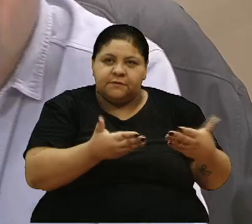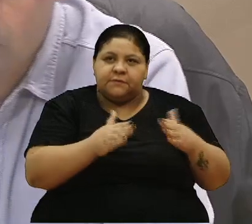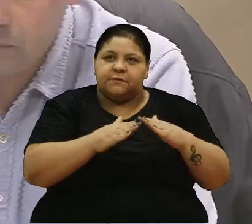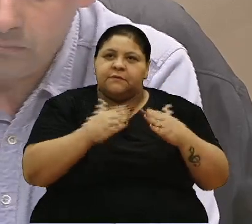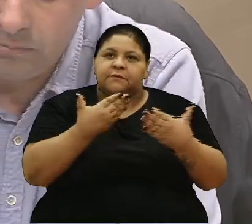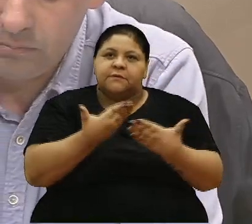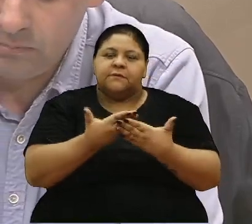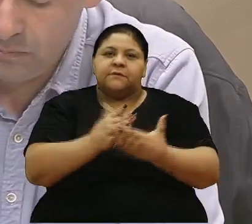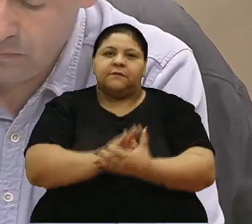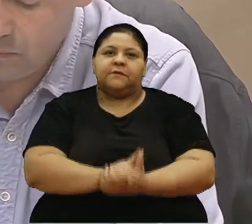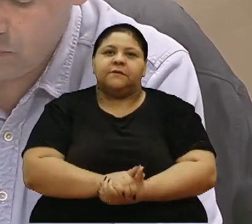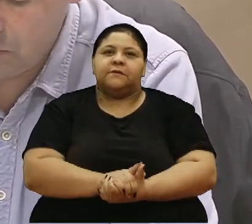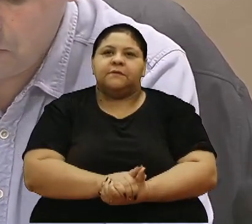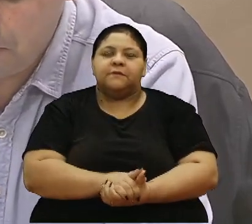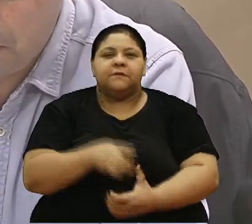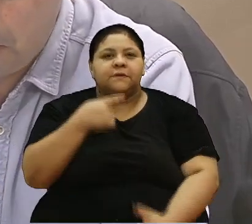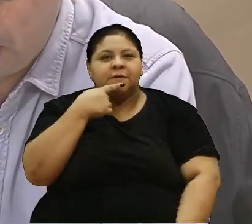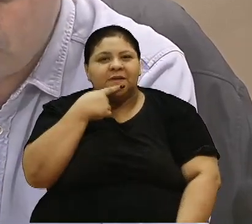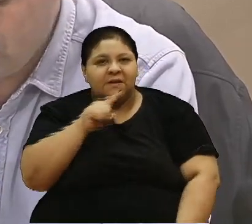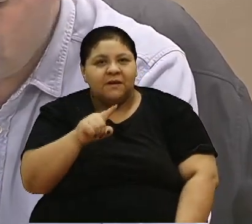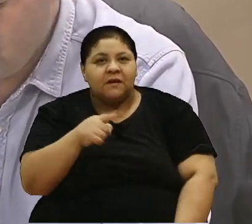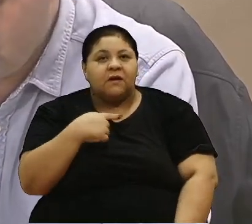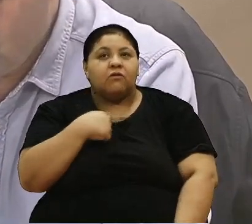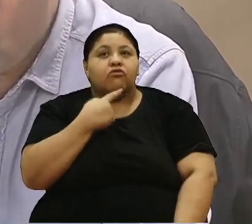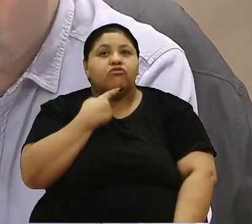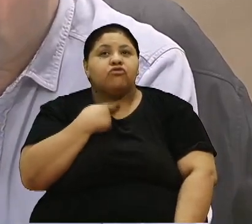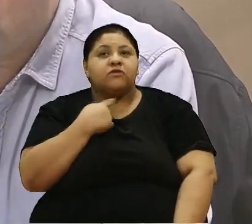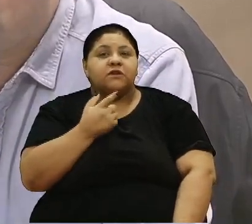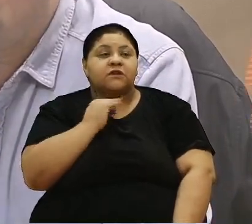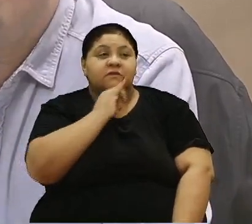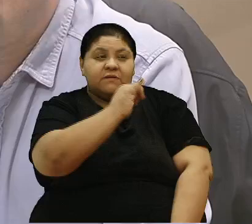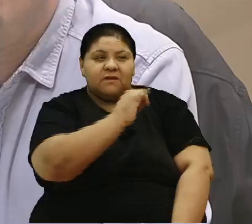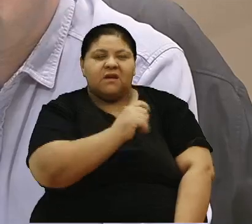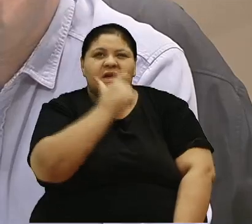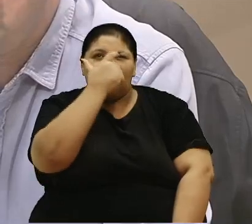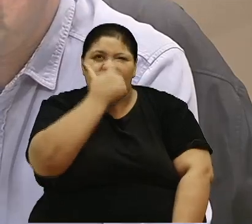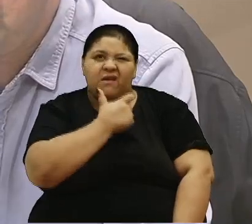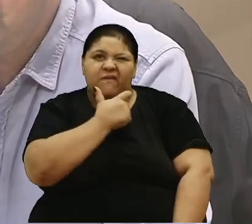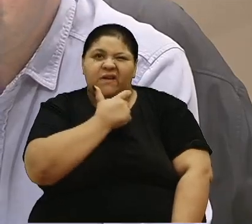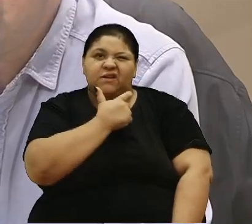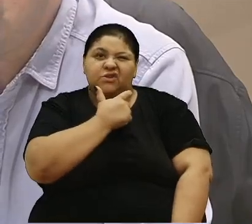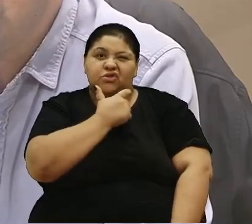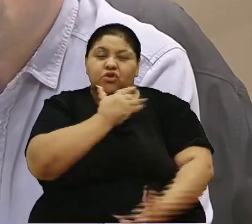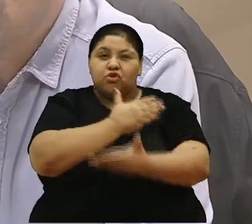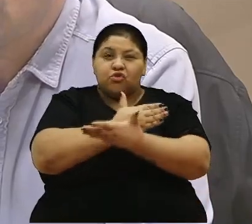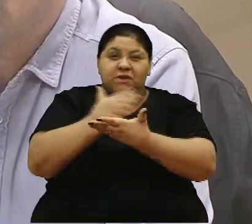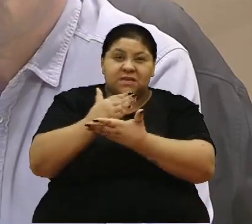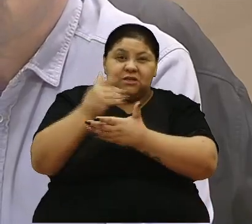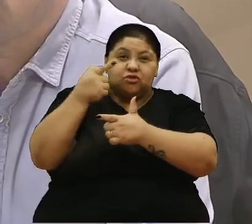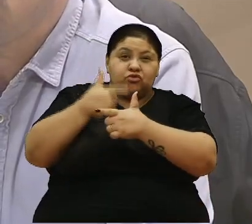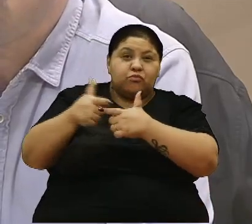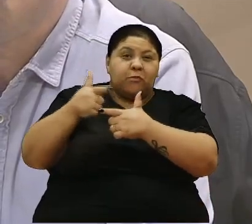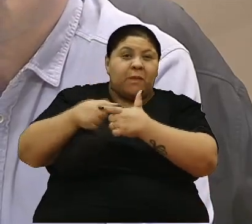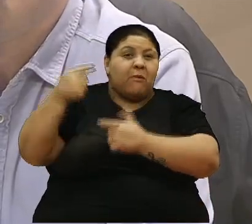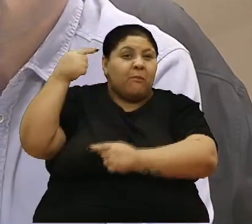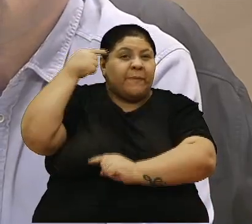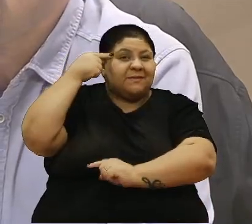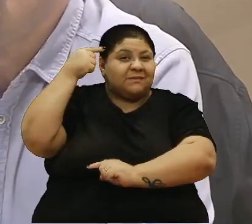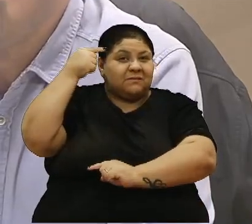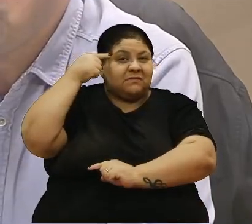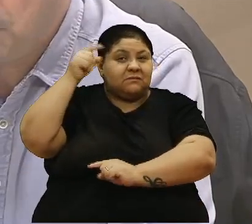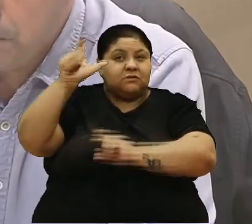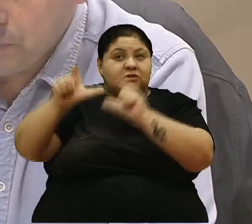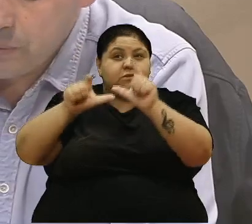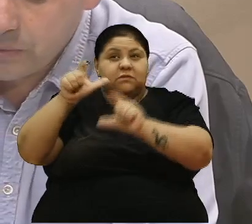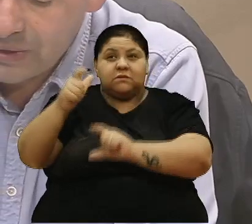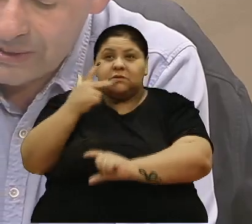aí. Caleb, eu gostaria de dizer o quanto eu acho que a raiz do problema está no pensamento de pessoas